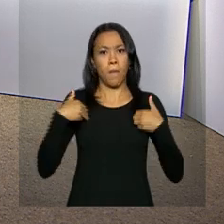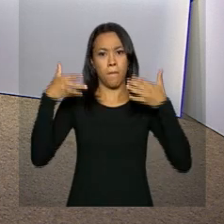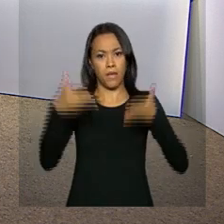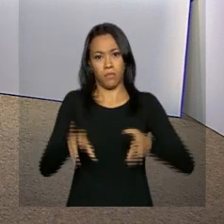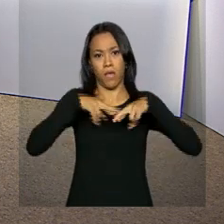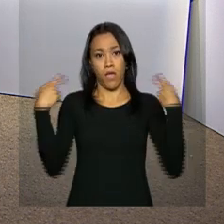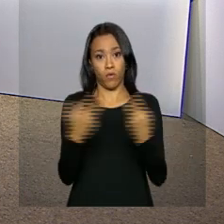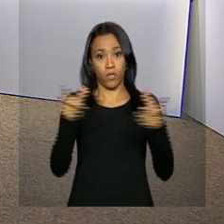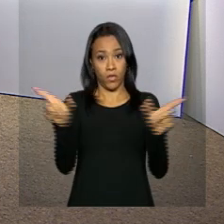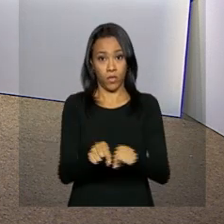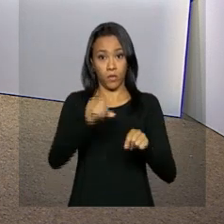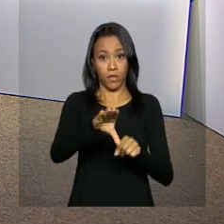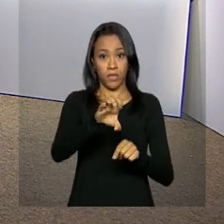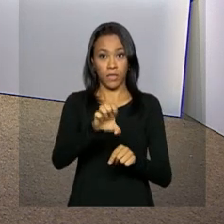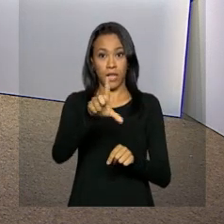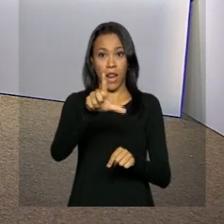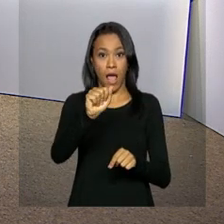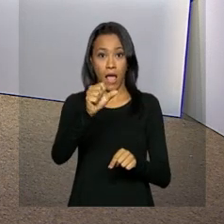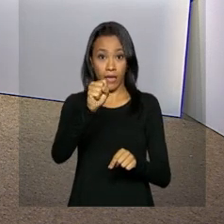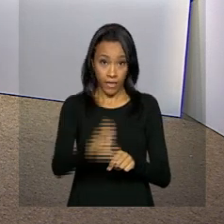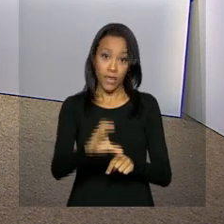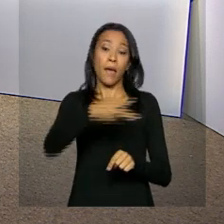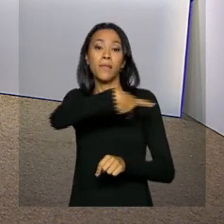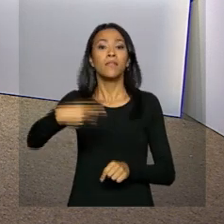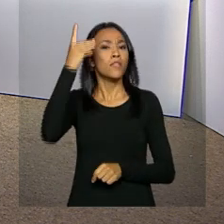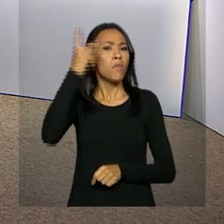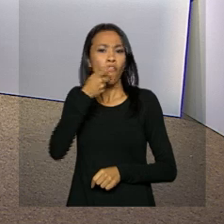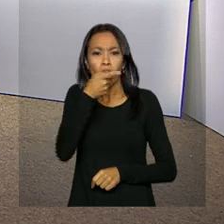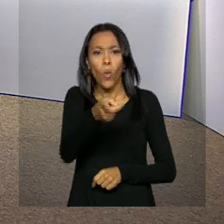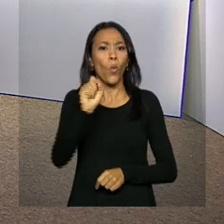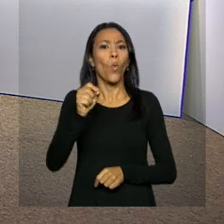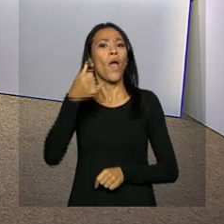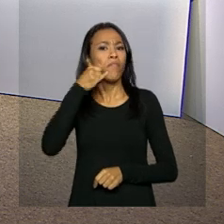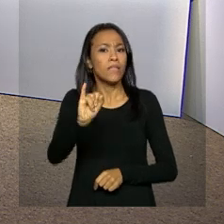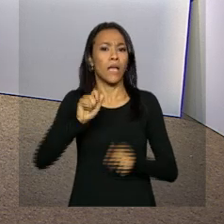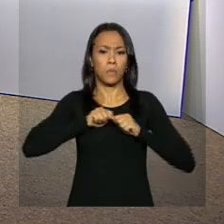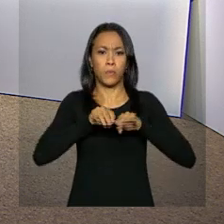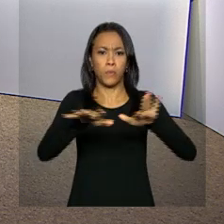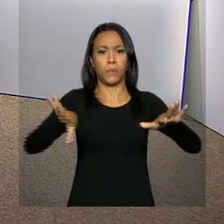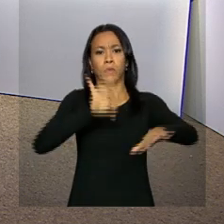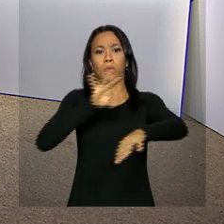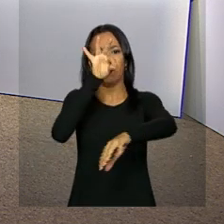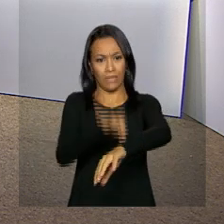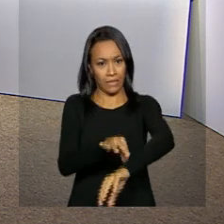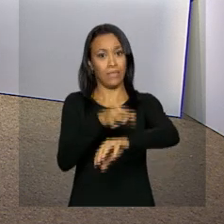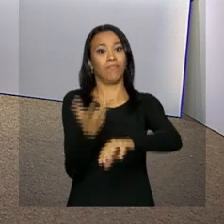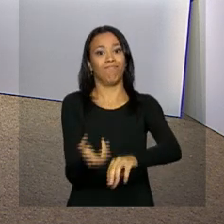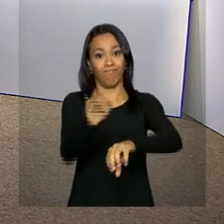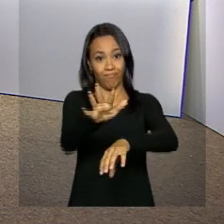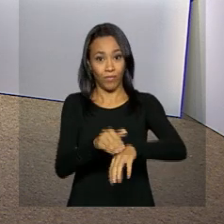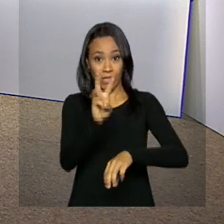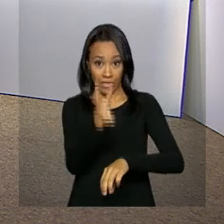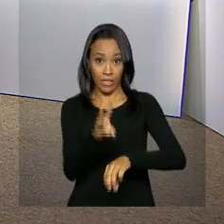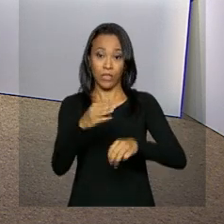Cúpula da celac a presidenta Dilma Rousseff reforçou a necessidade de prevenção do foco do mosquito transmissor da dengue chikungunha e